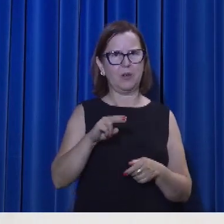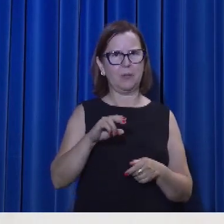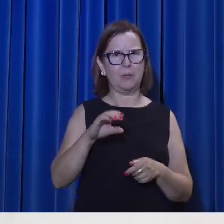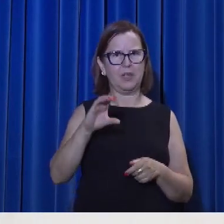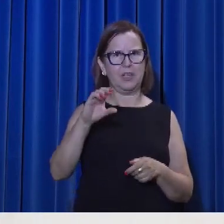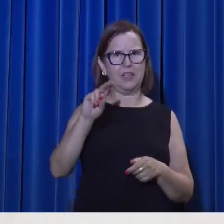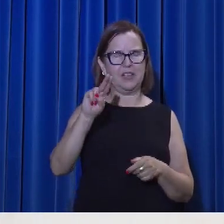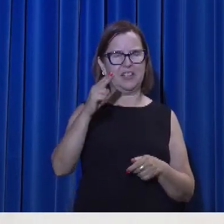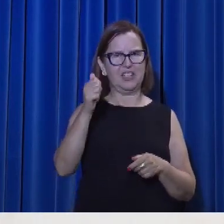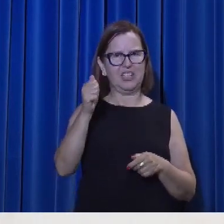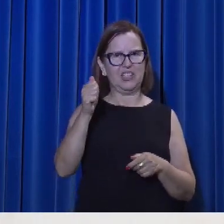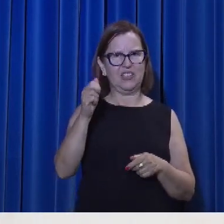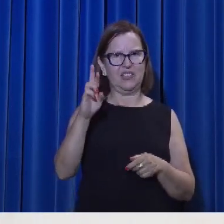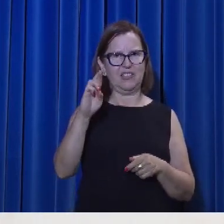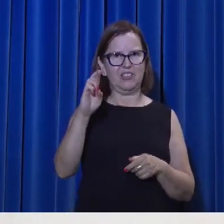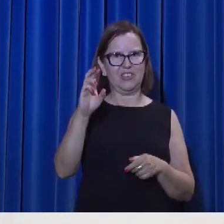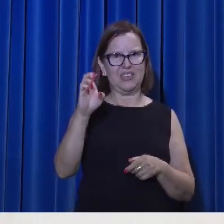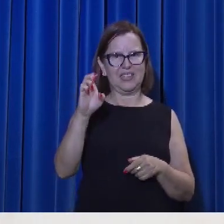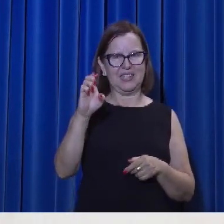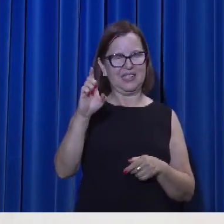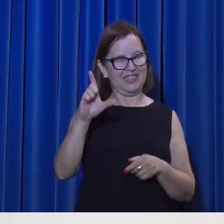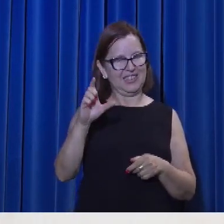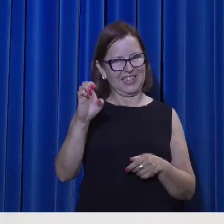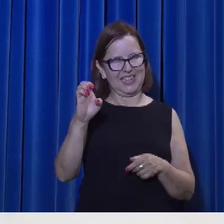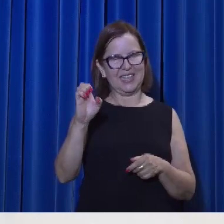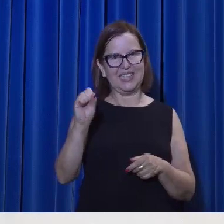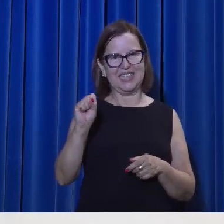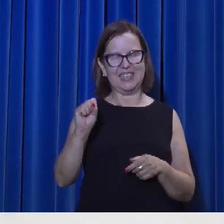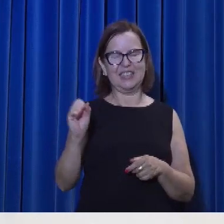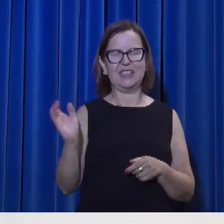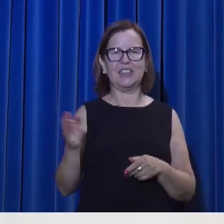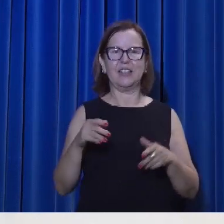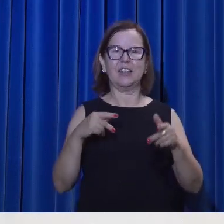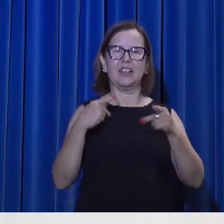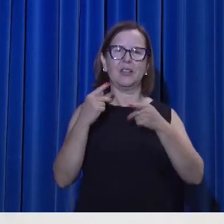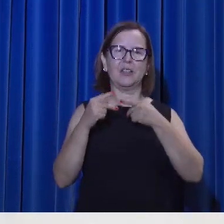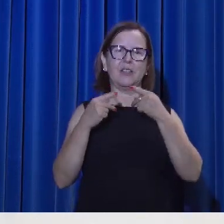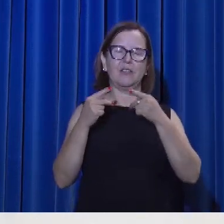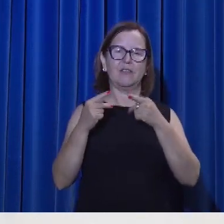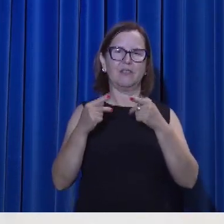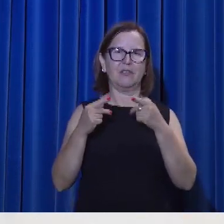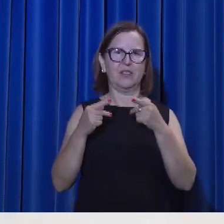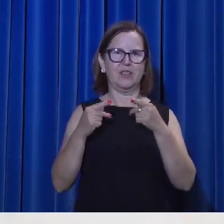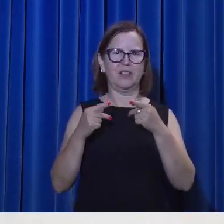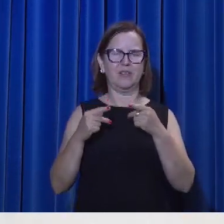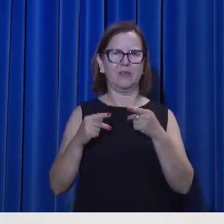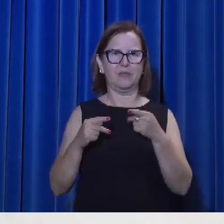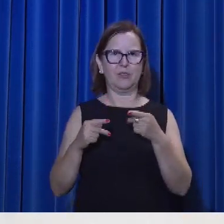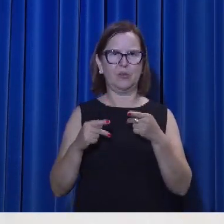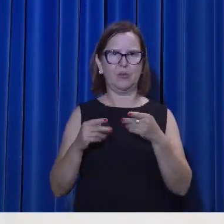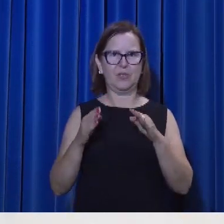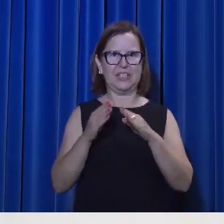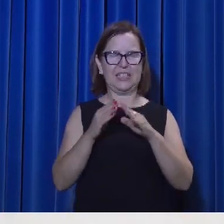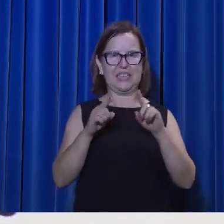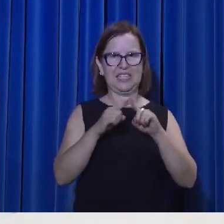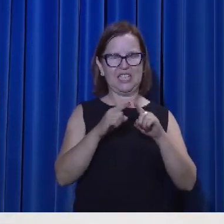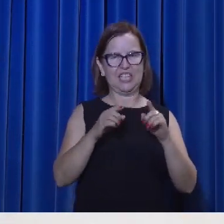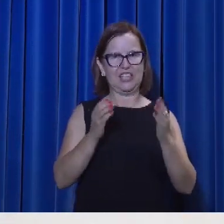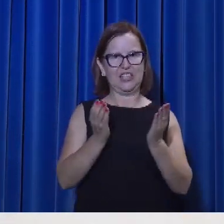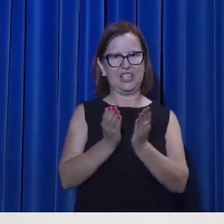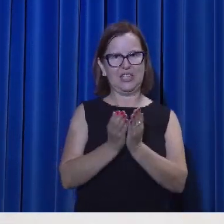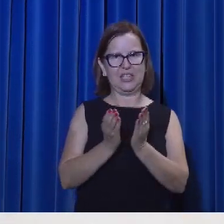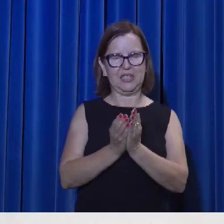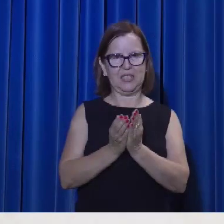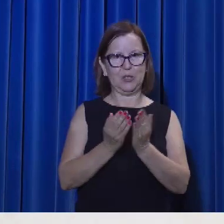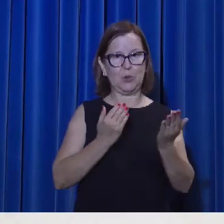Mackintosh. Ele fez uma analogia muito interessante da igreja e Cristo com o sol